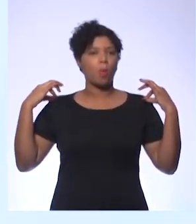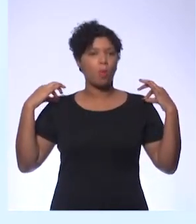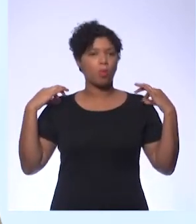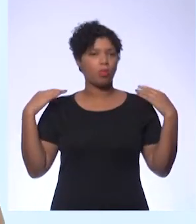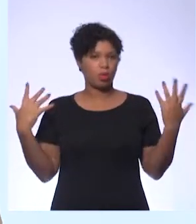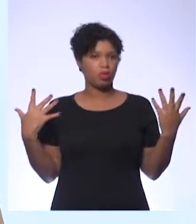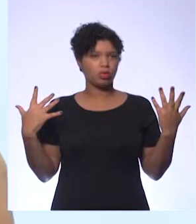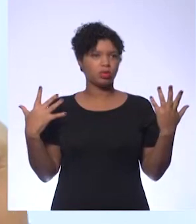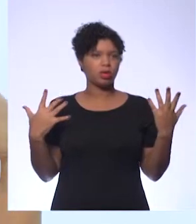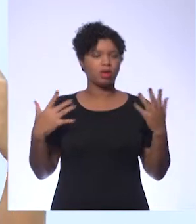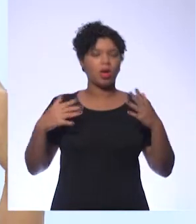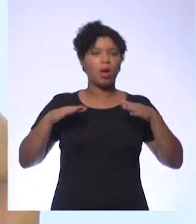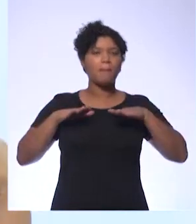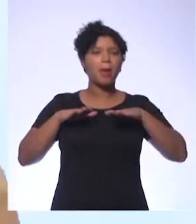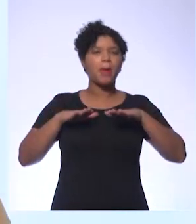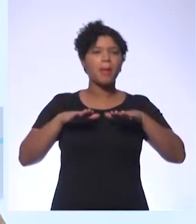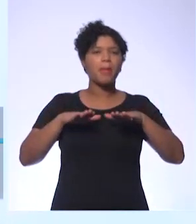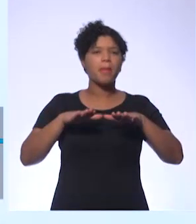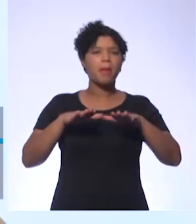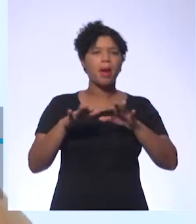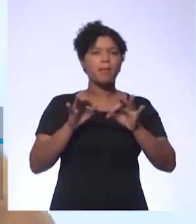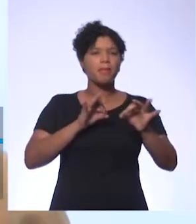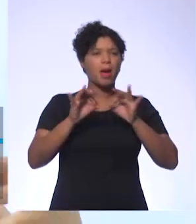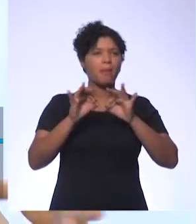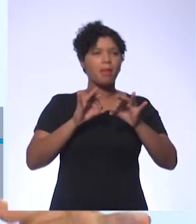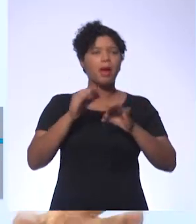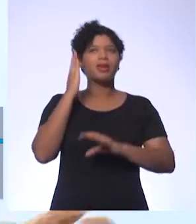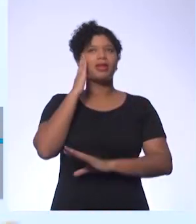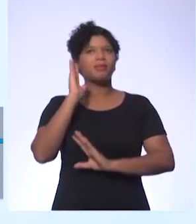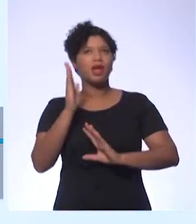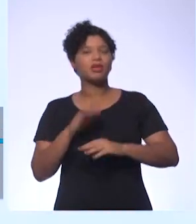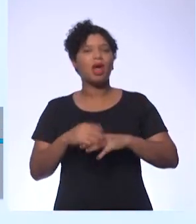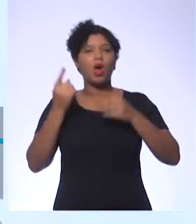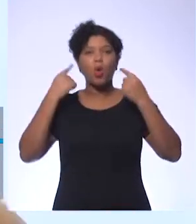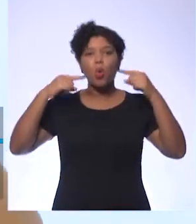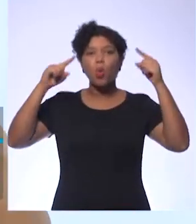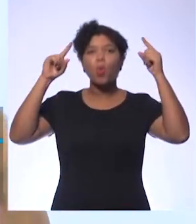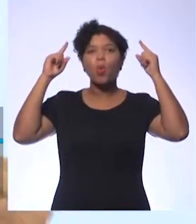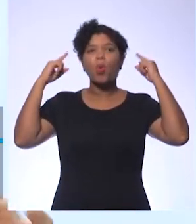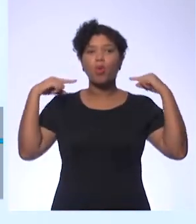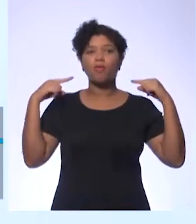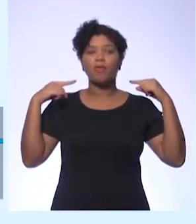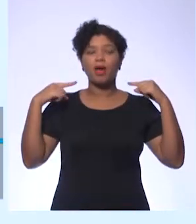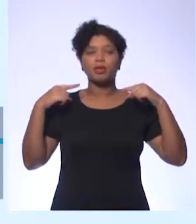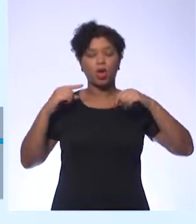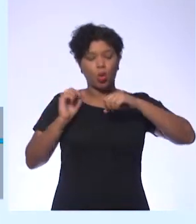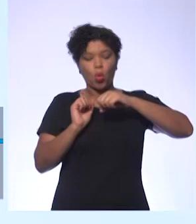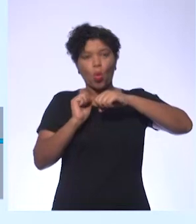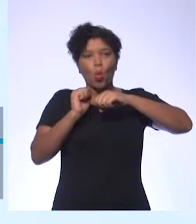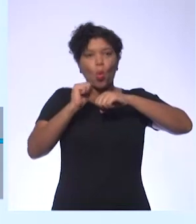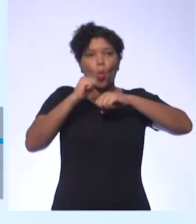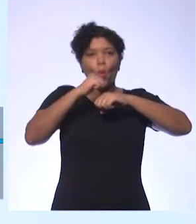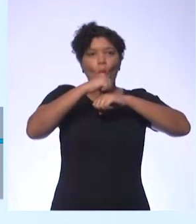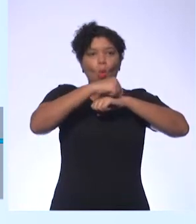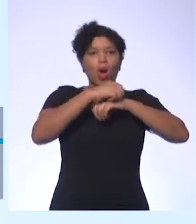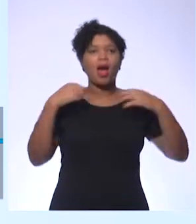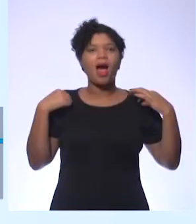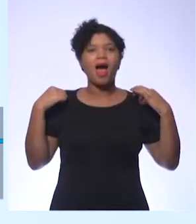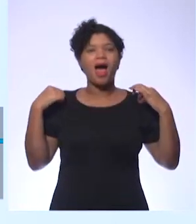Então, ele sabia como criar as ovelhas, como retirar a lã, como limpar